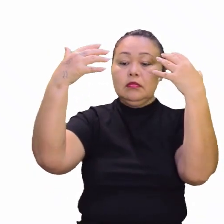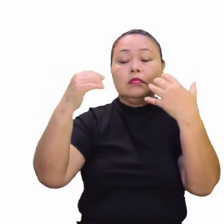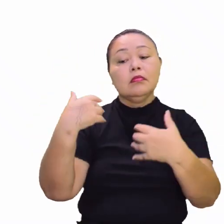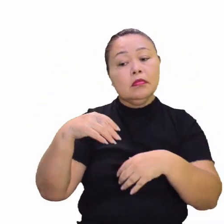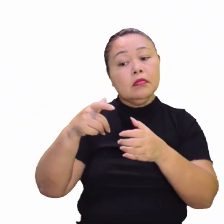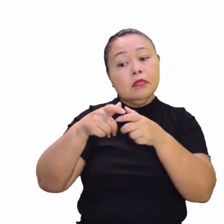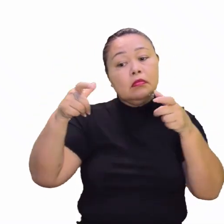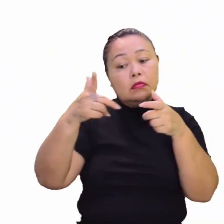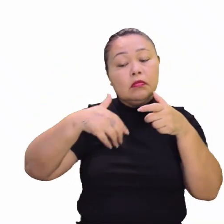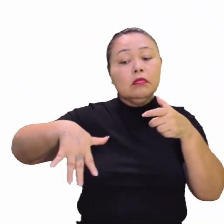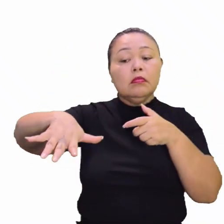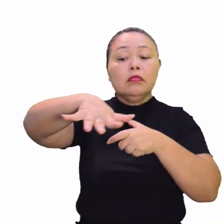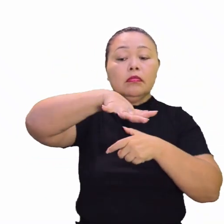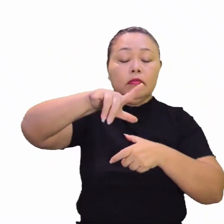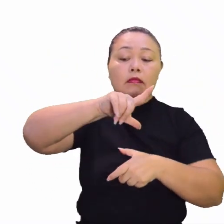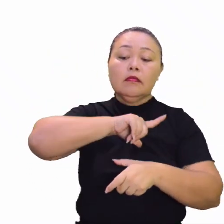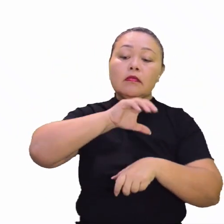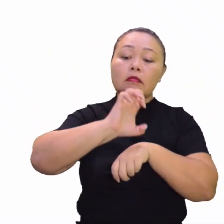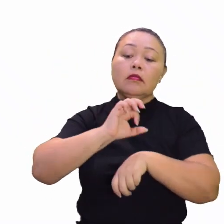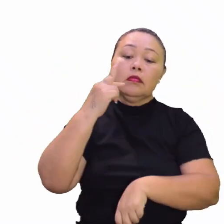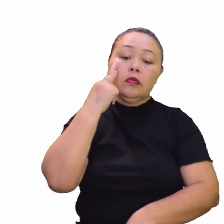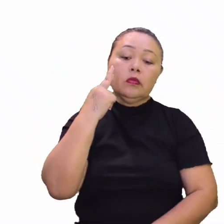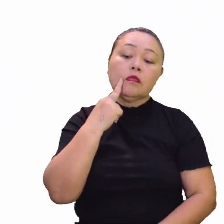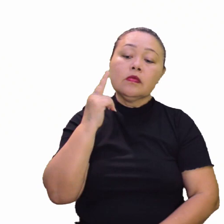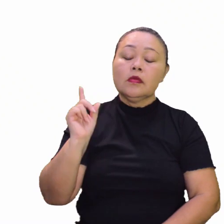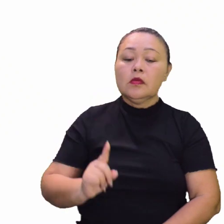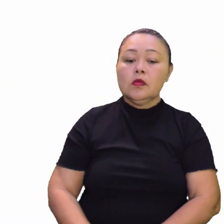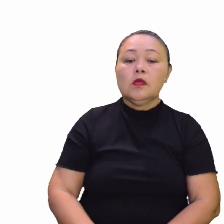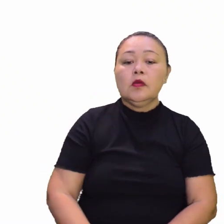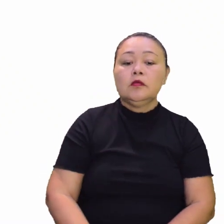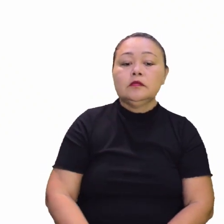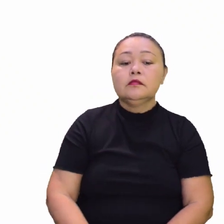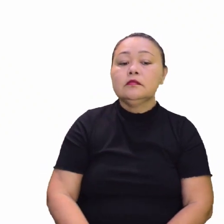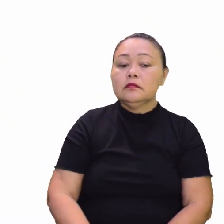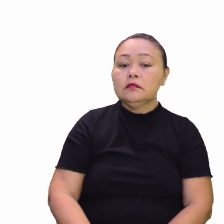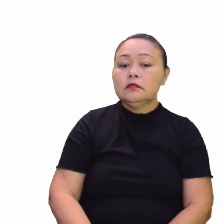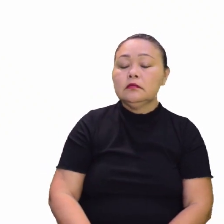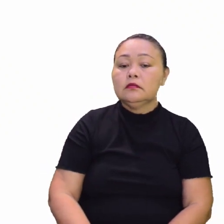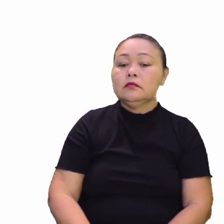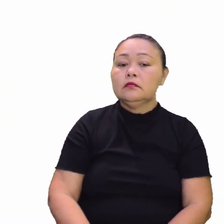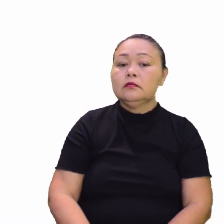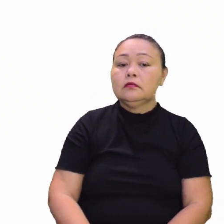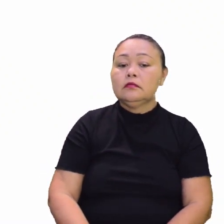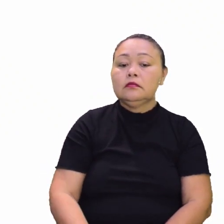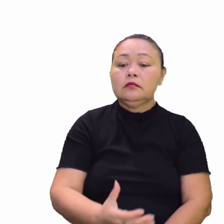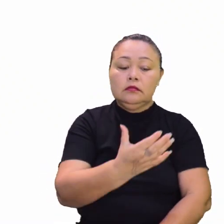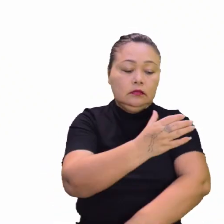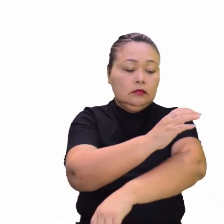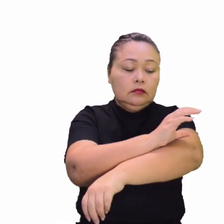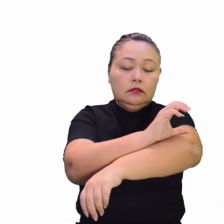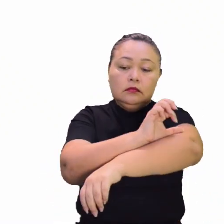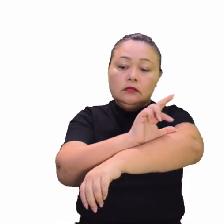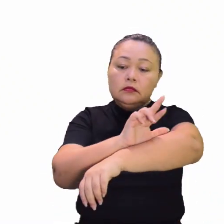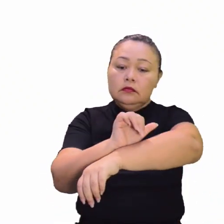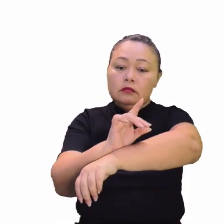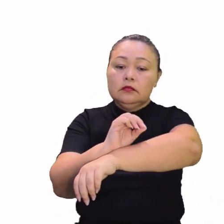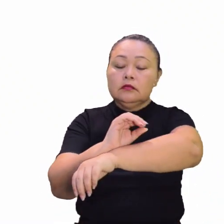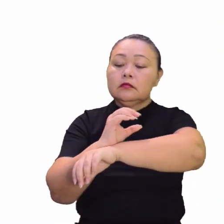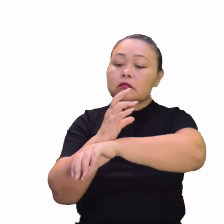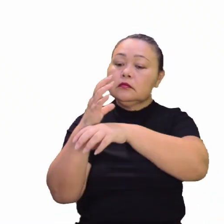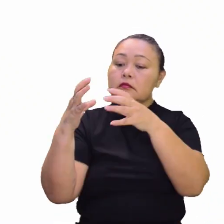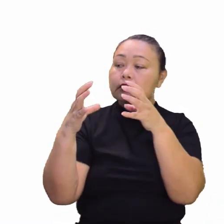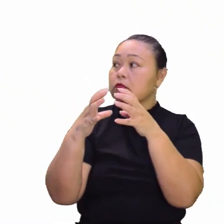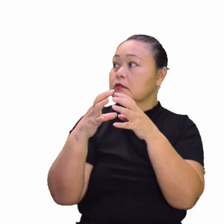só. Está falando esse cerrado que são espécies arbustivas. Muito